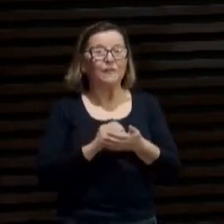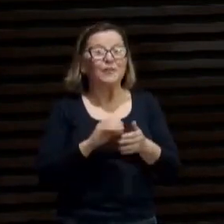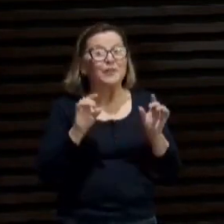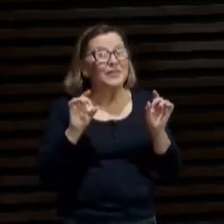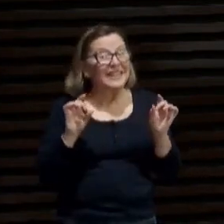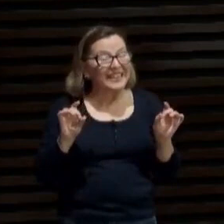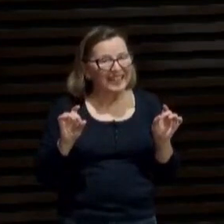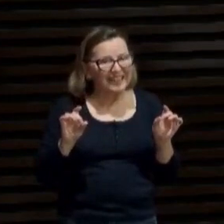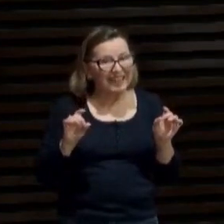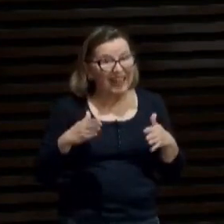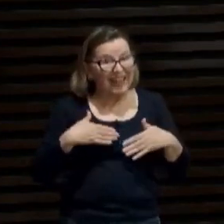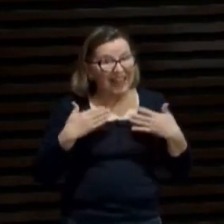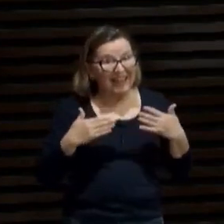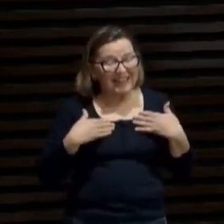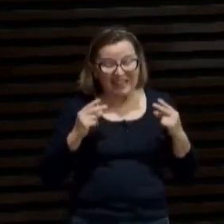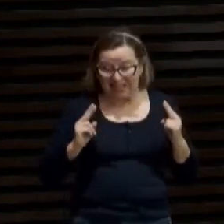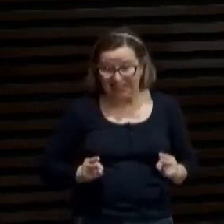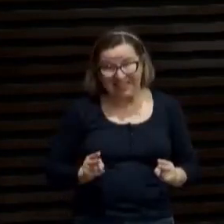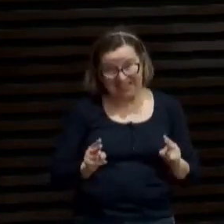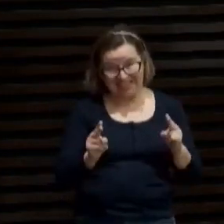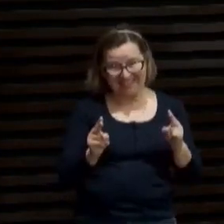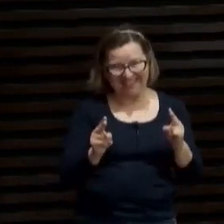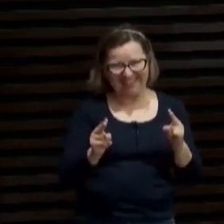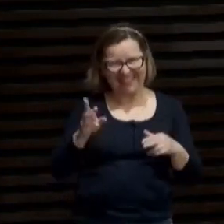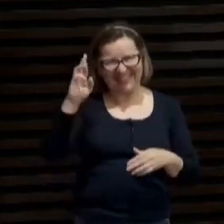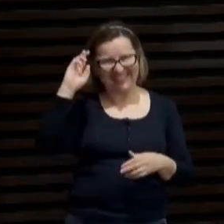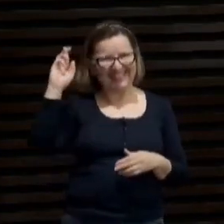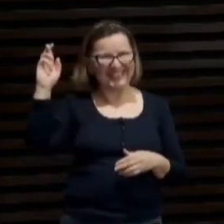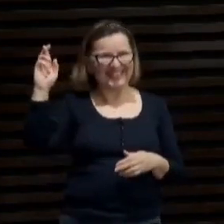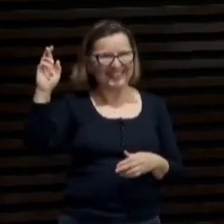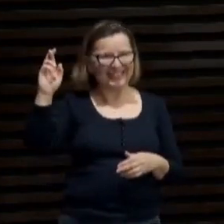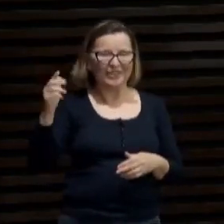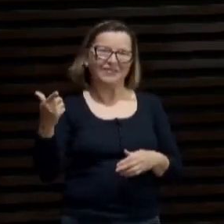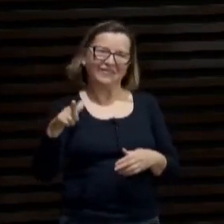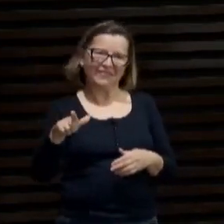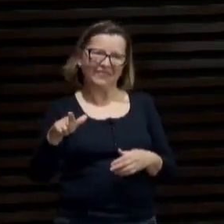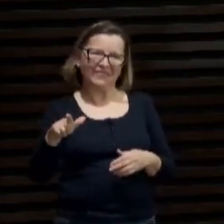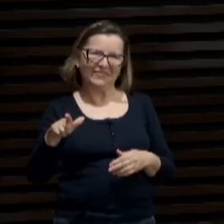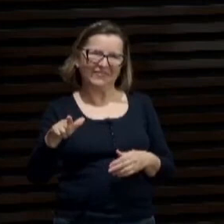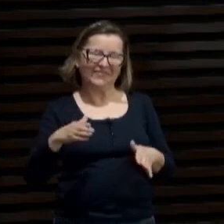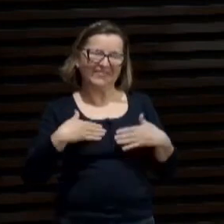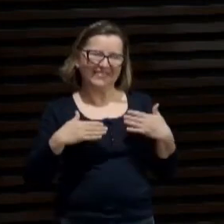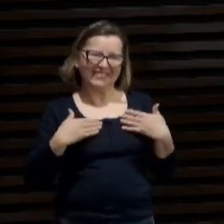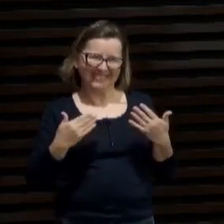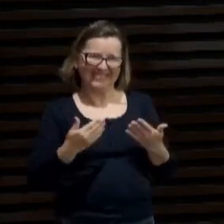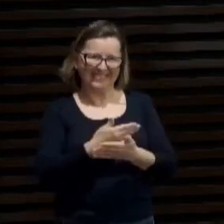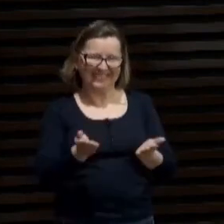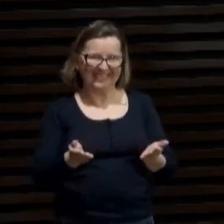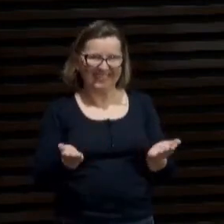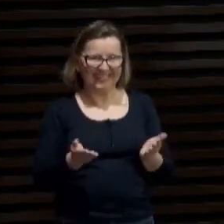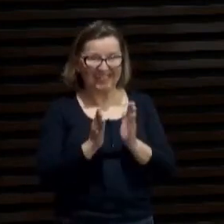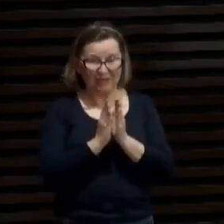repetir. Alegrai-vos sempre no Senhor. Outra vez digo, alegrai-vos. Vamos